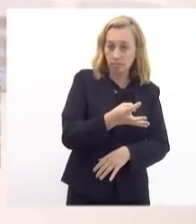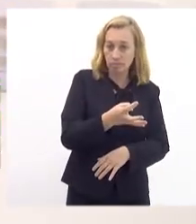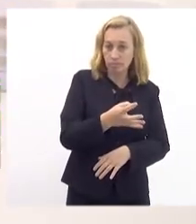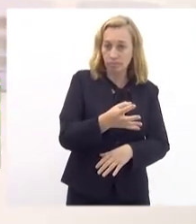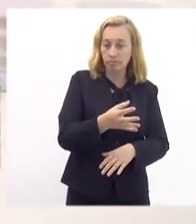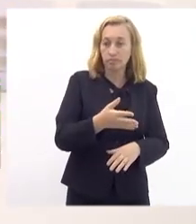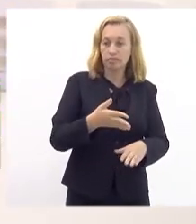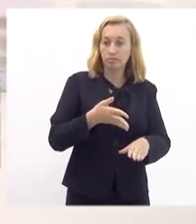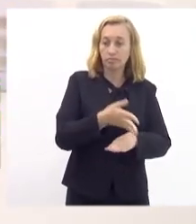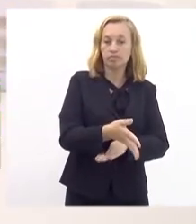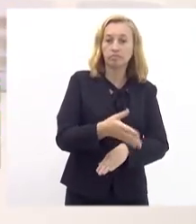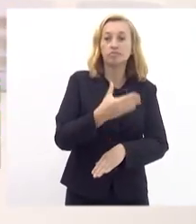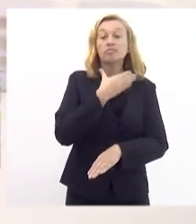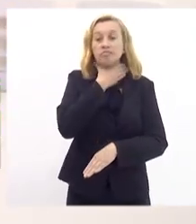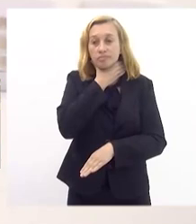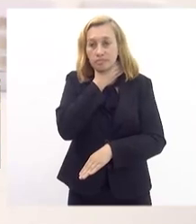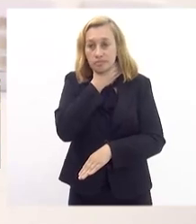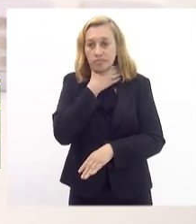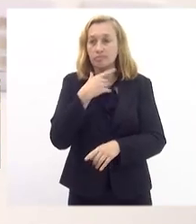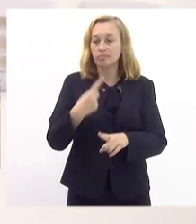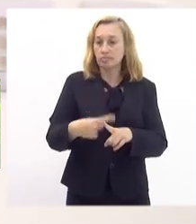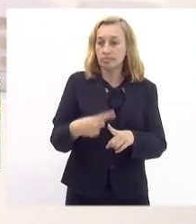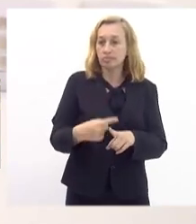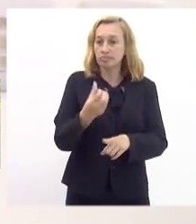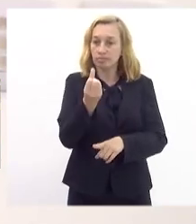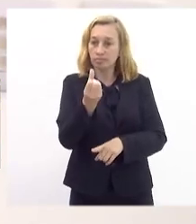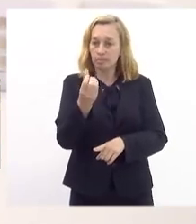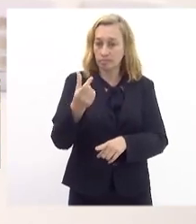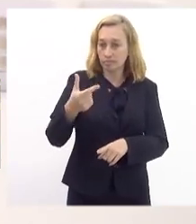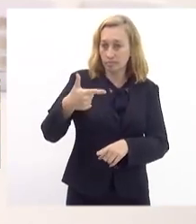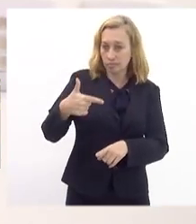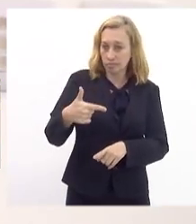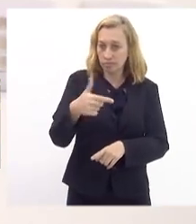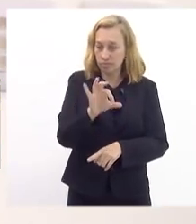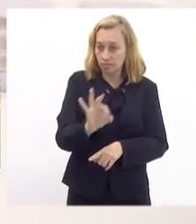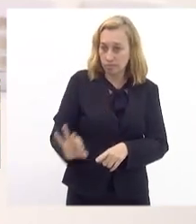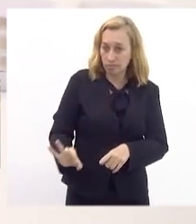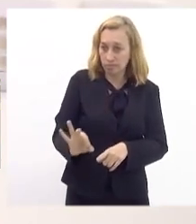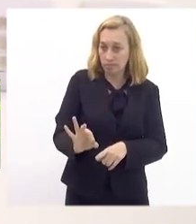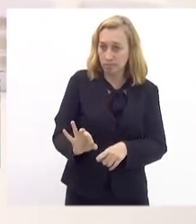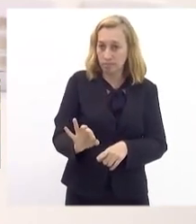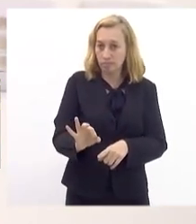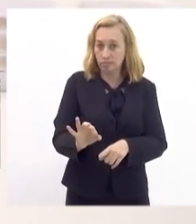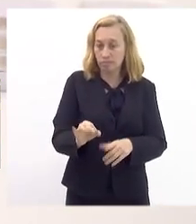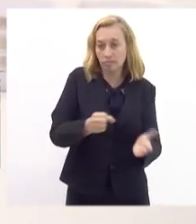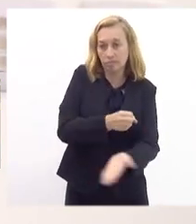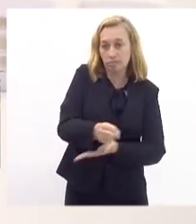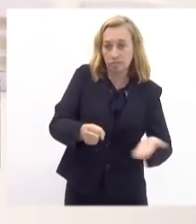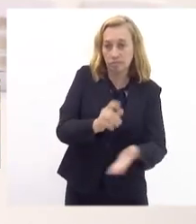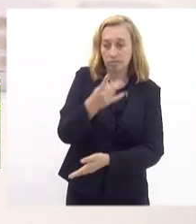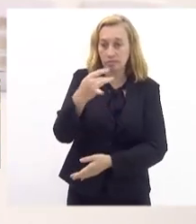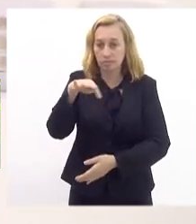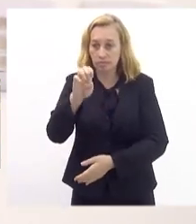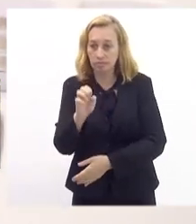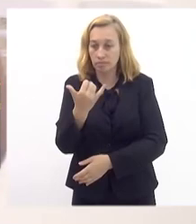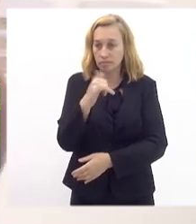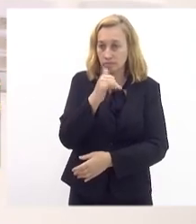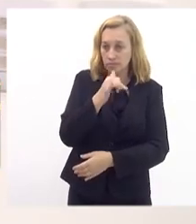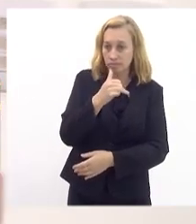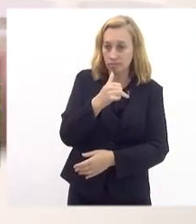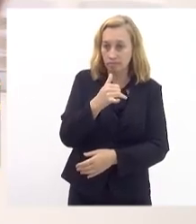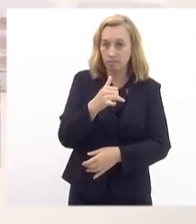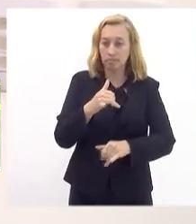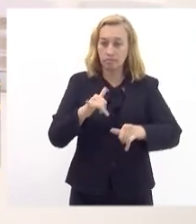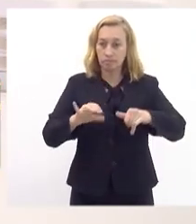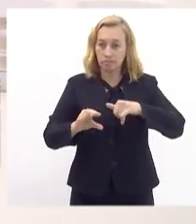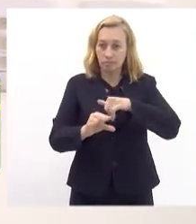entrar ingles porque justamente o Brasil tem sessenta e dois por cento a sua geração de base hidrelétrica e a energia térmica ela funciona